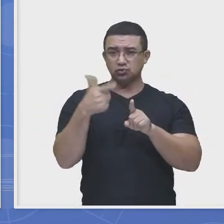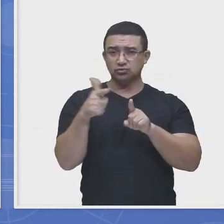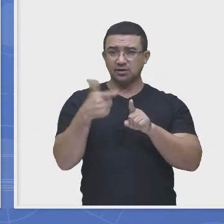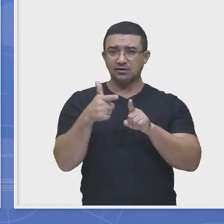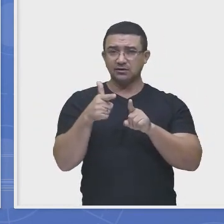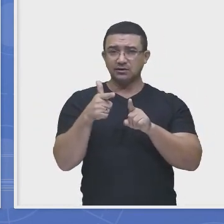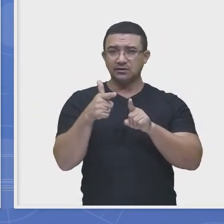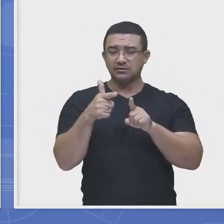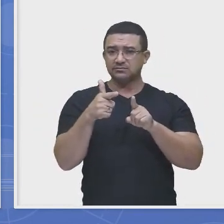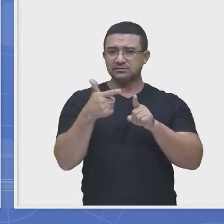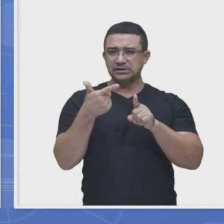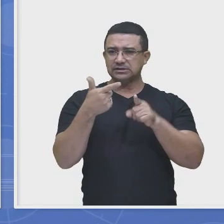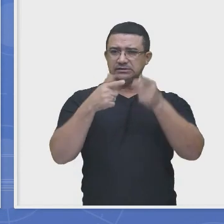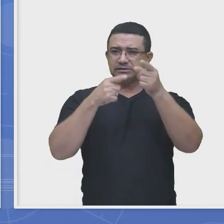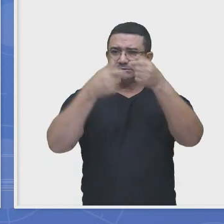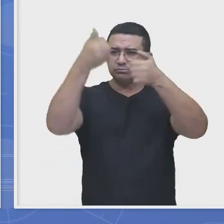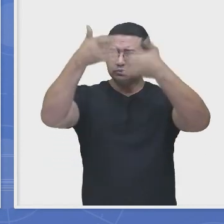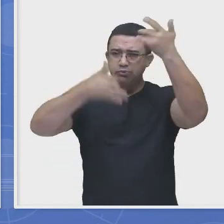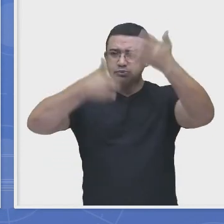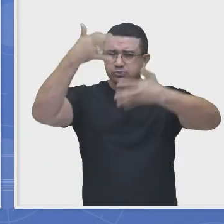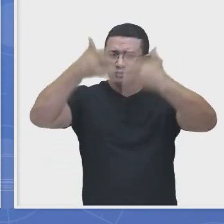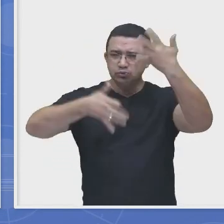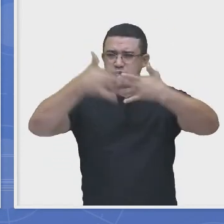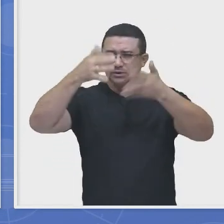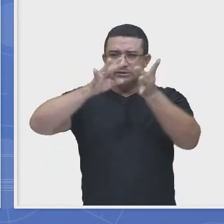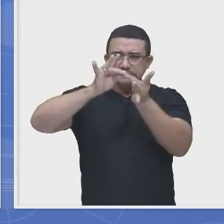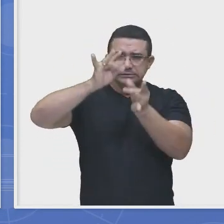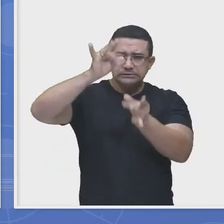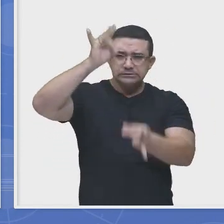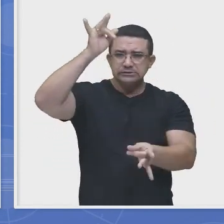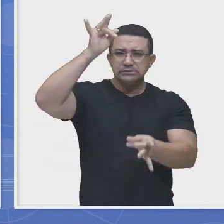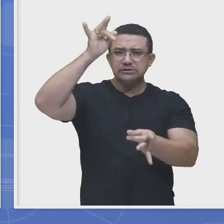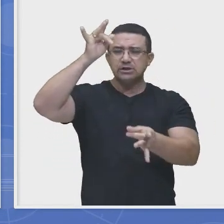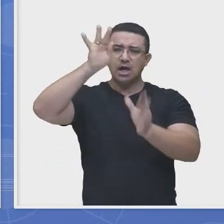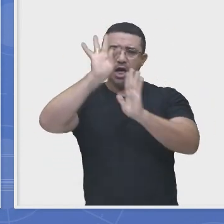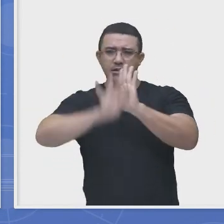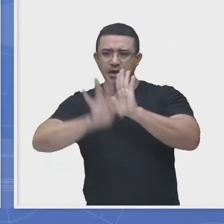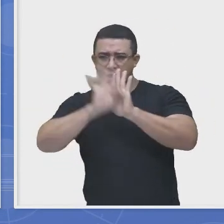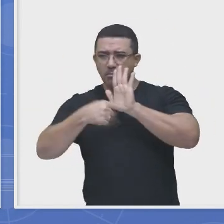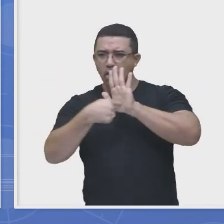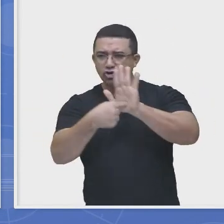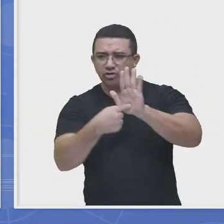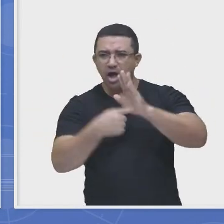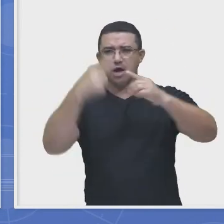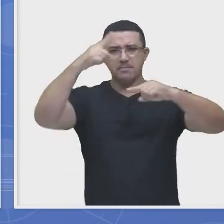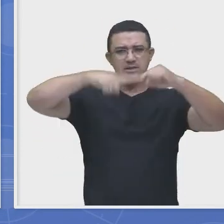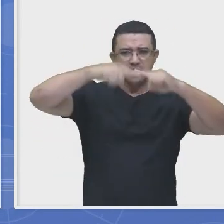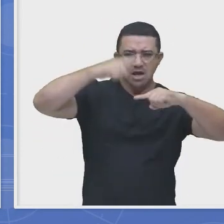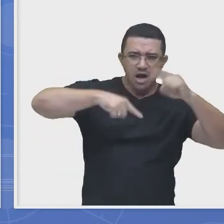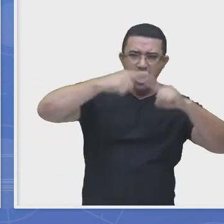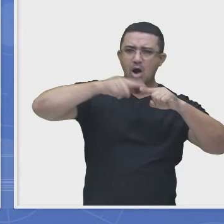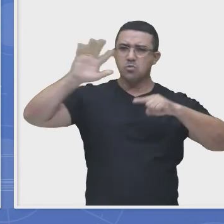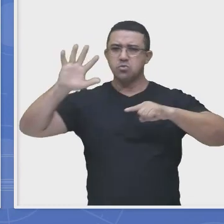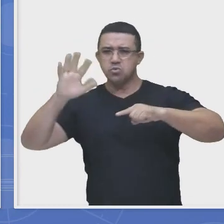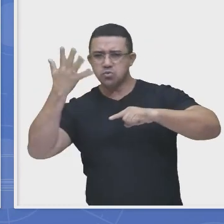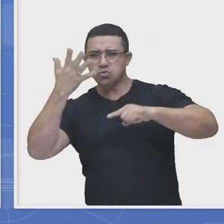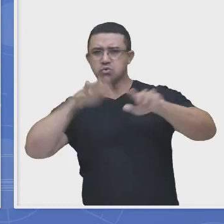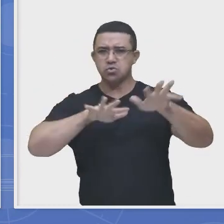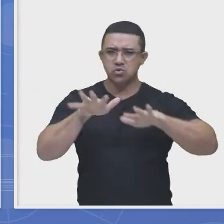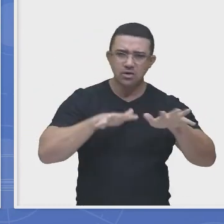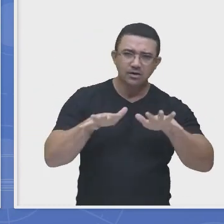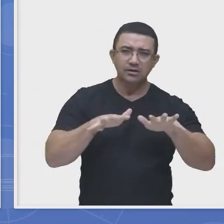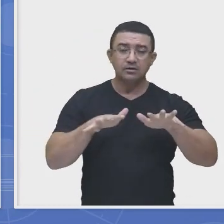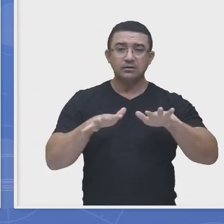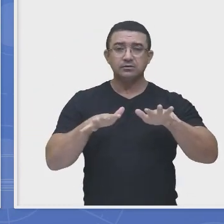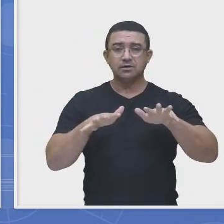é. O texto descritivo vai descrever, detalhar, né, determinado objeto, determinada situação, movimento. Então, perceba